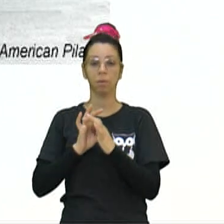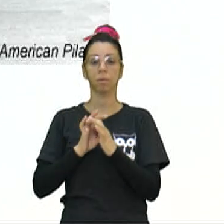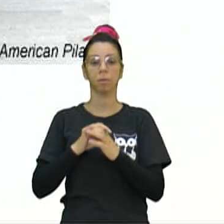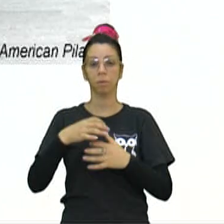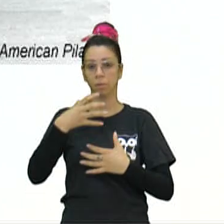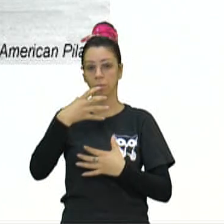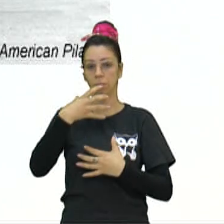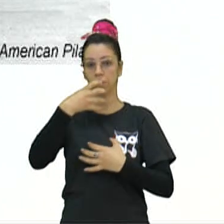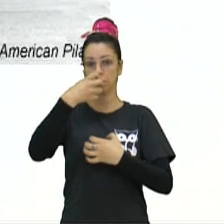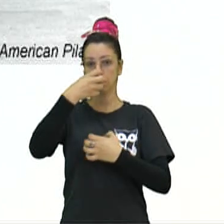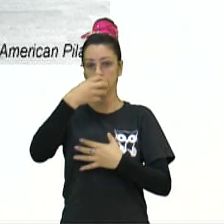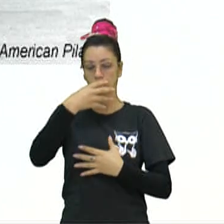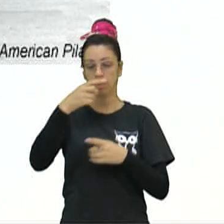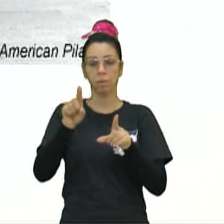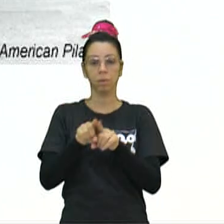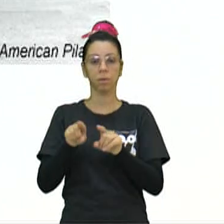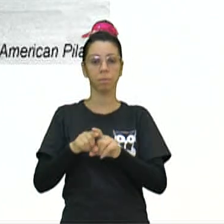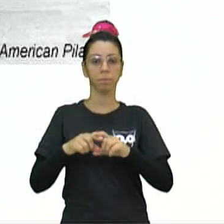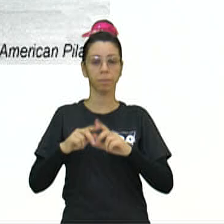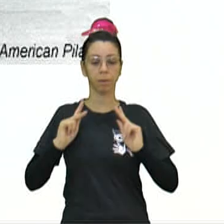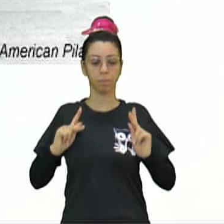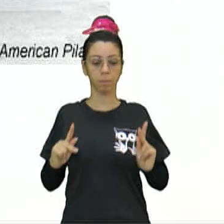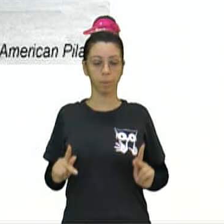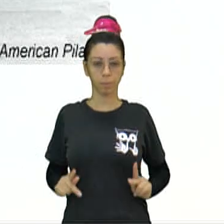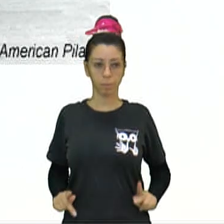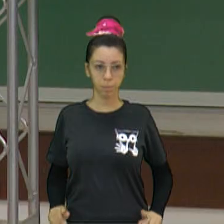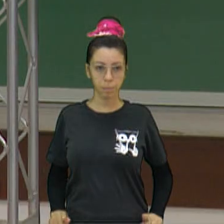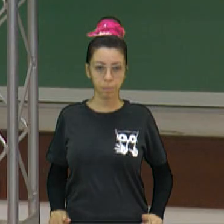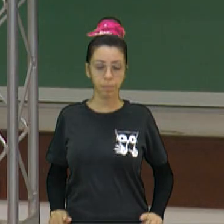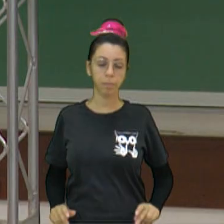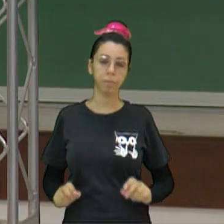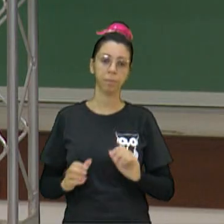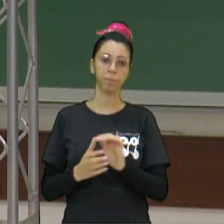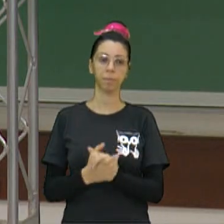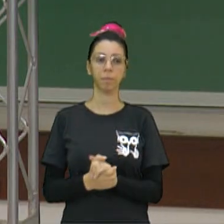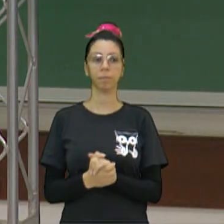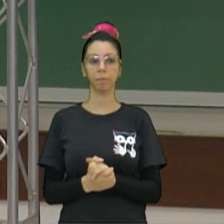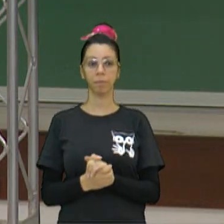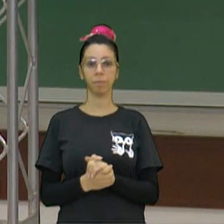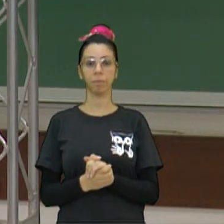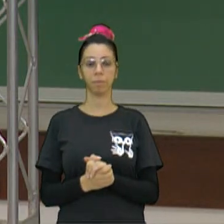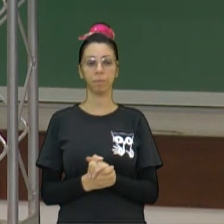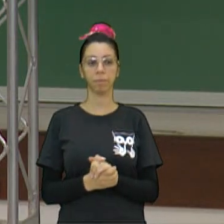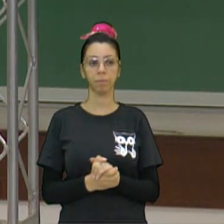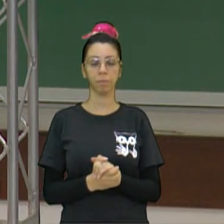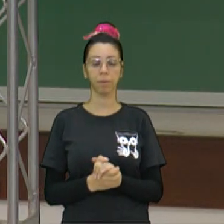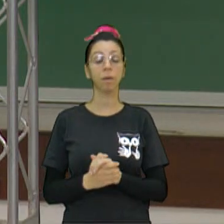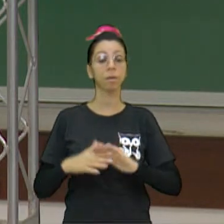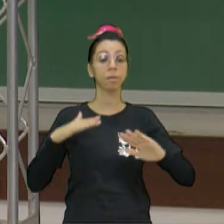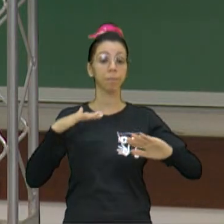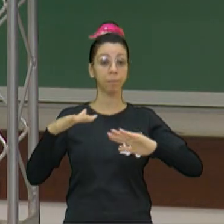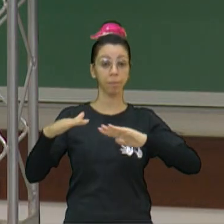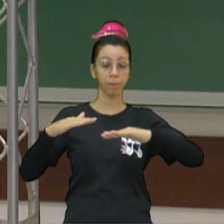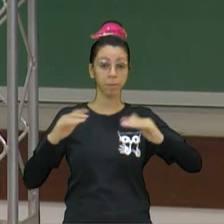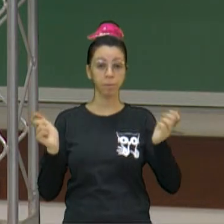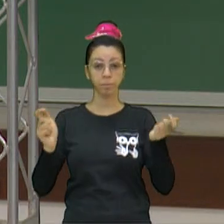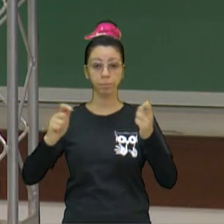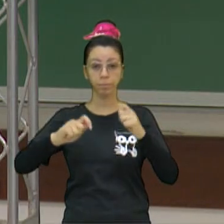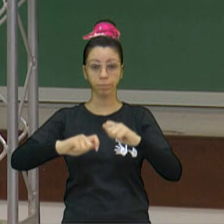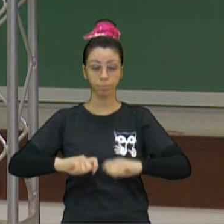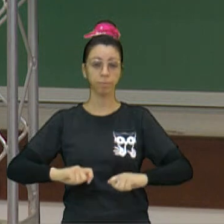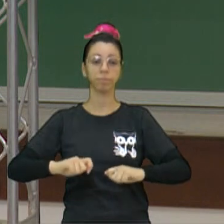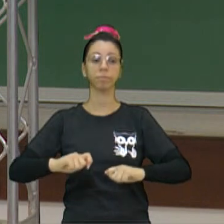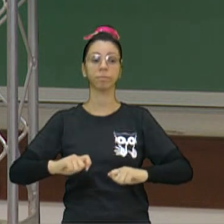correção postural, como também é feito no solo, né? Então, assim como no solo, todos esses movimentos, essas